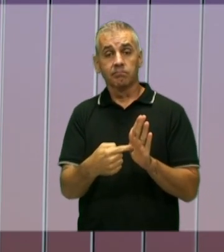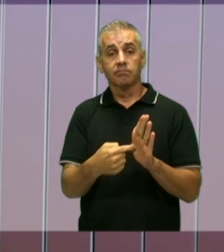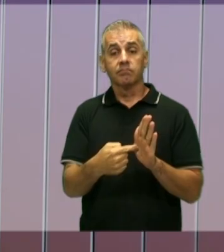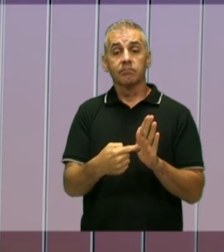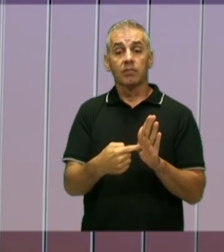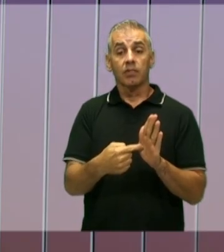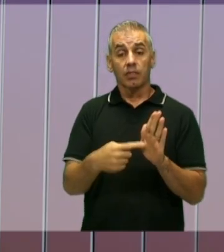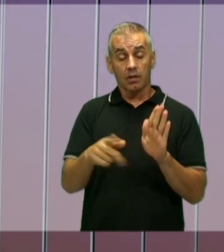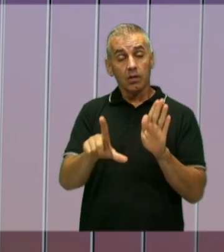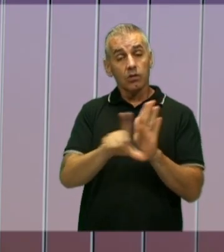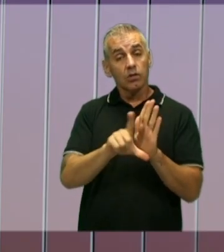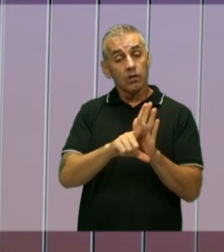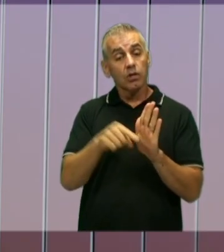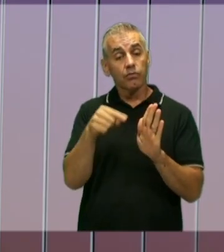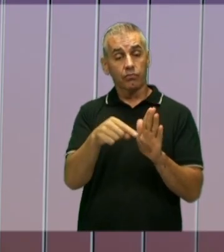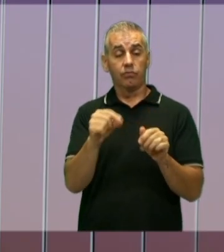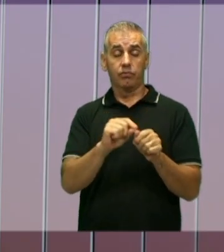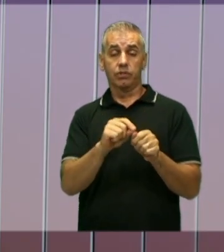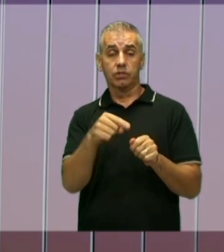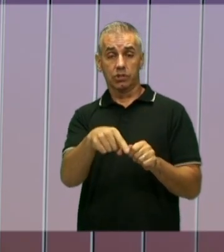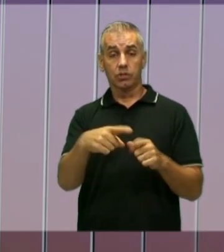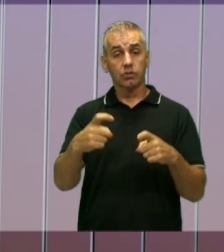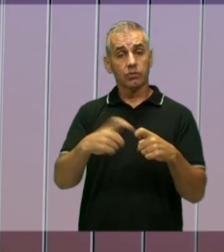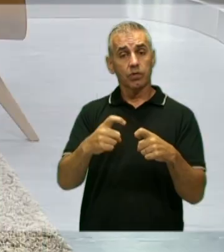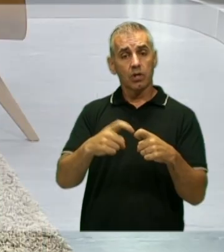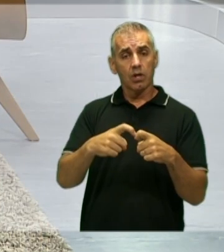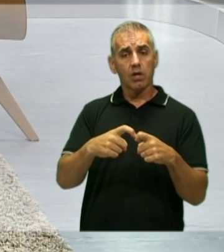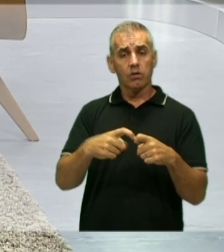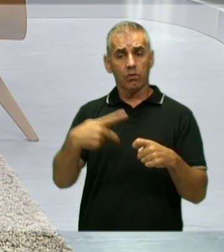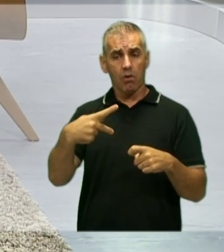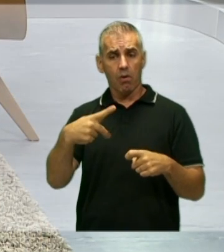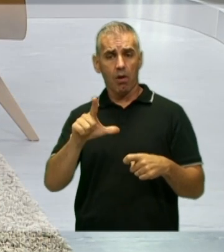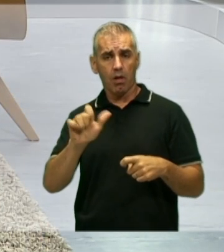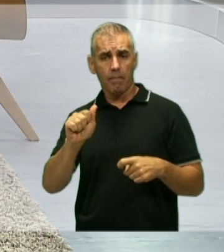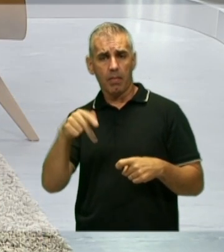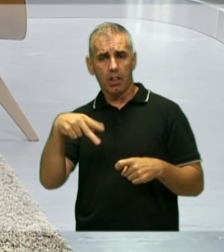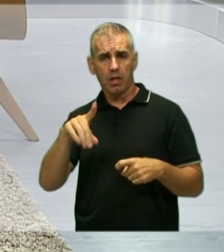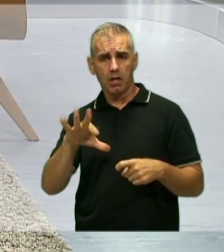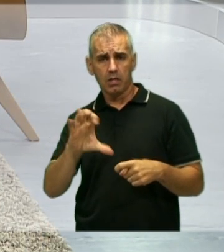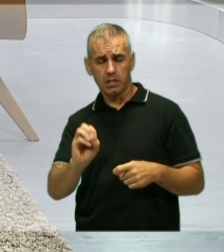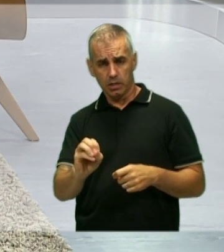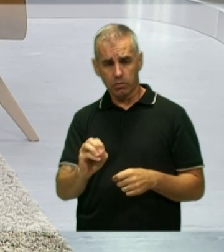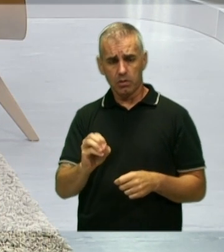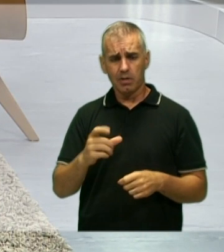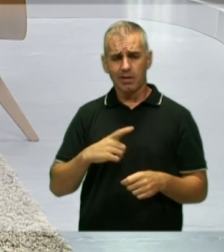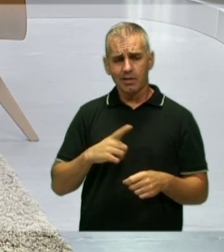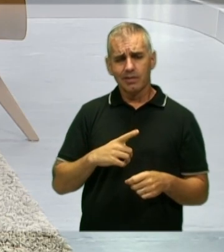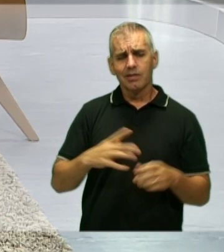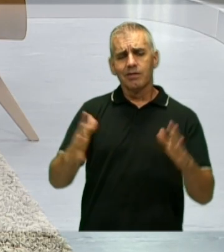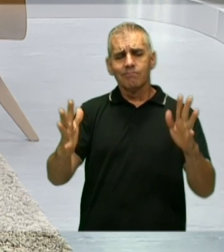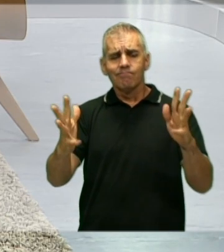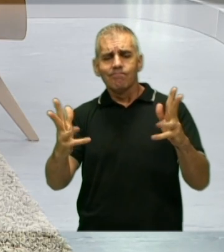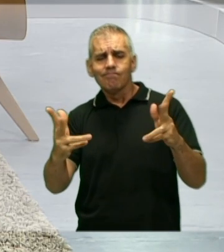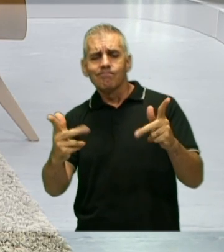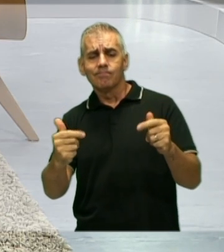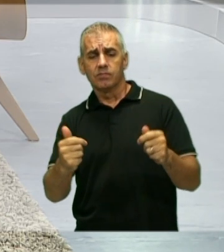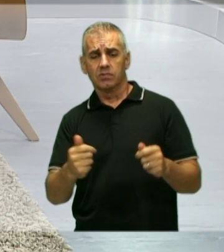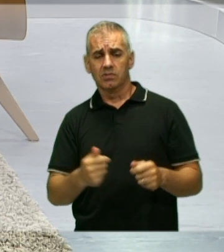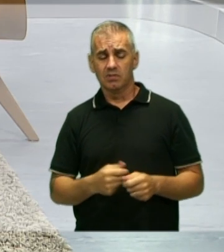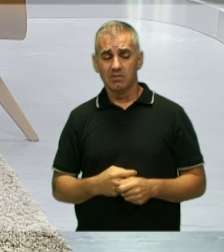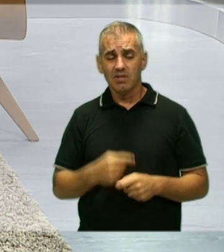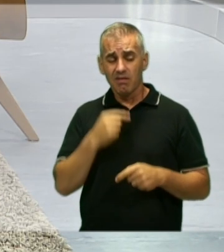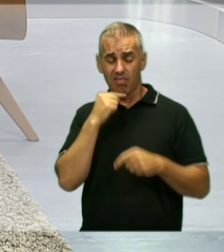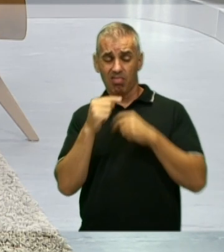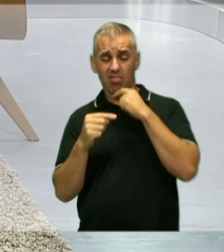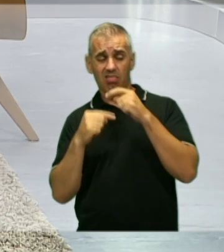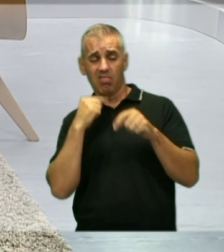entrar em vigor, os médicos que estiverem de plantão nesses serviços, que eles tenham tais qualificações. Porque é uma queixa que eu recebo bastante também,